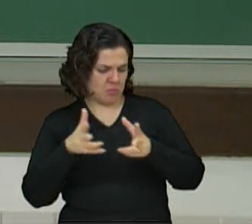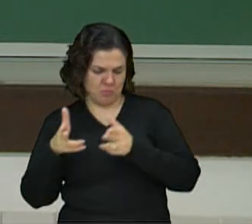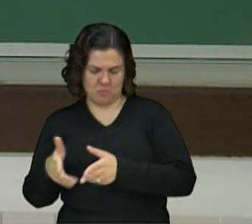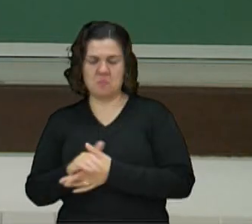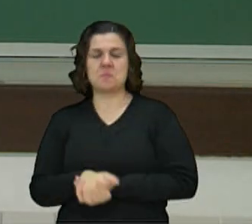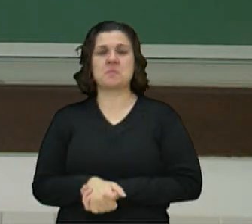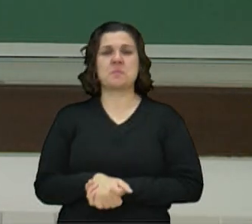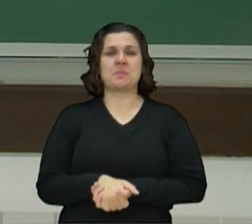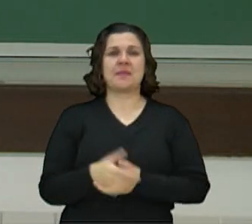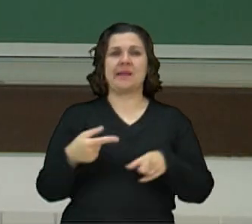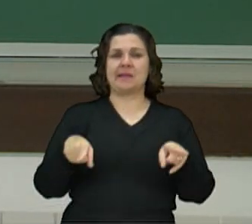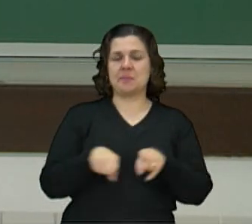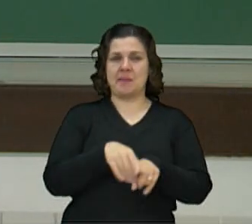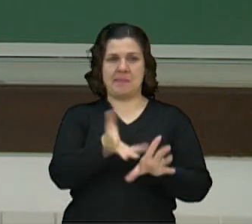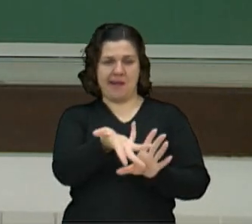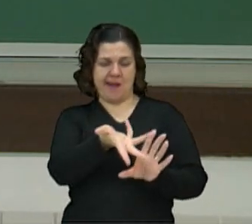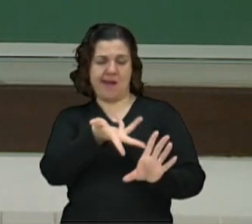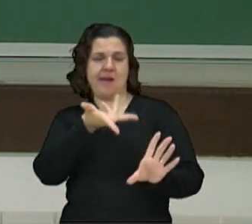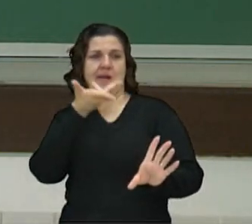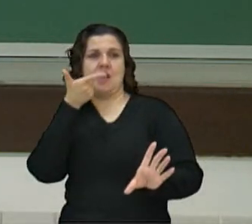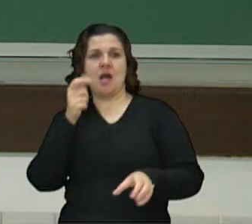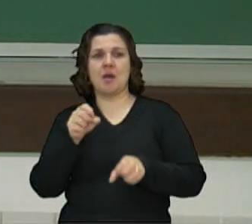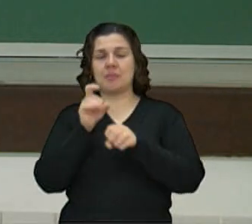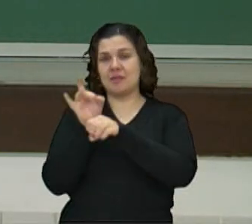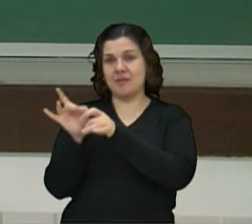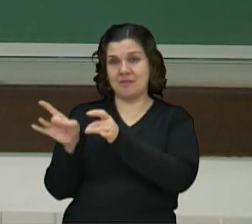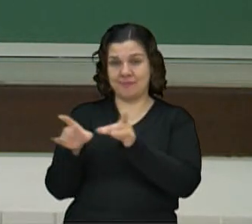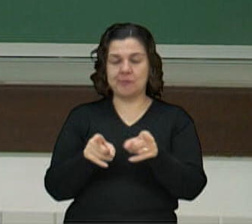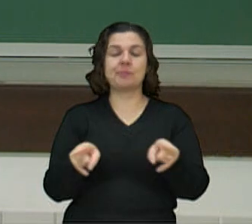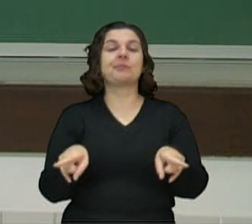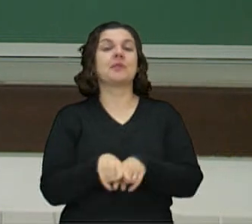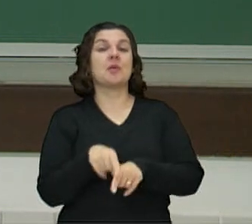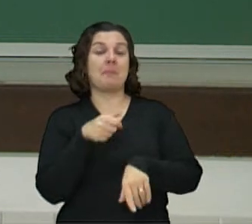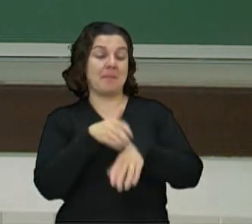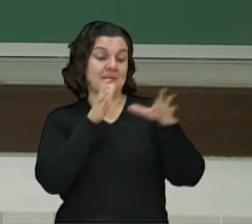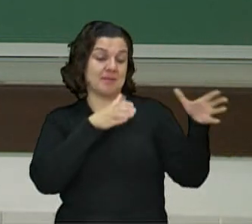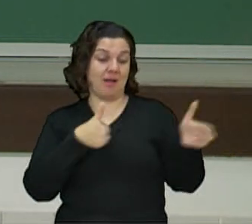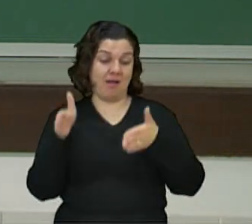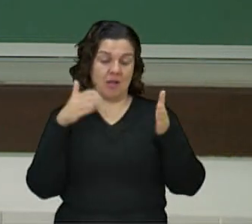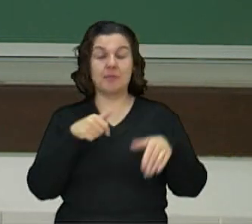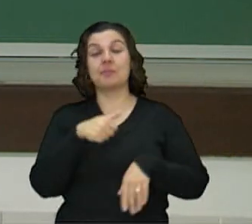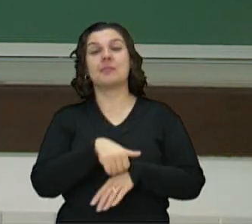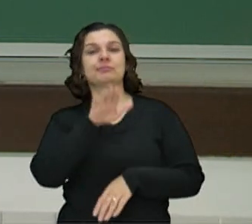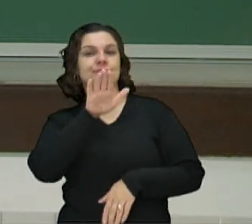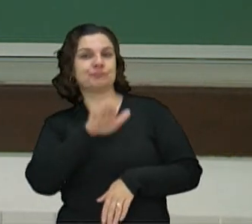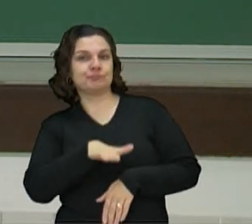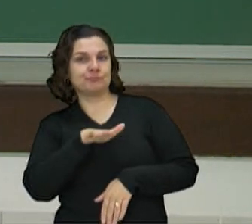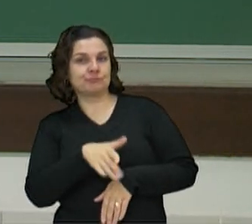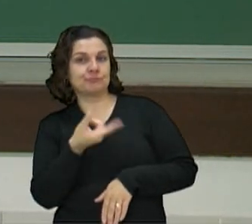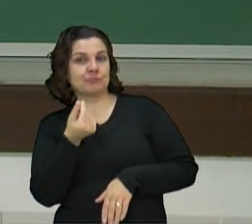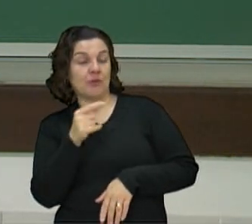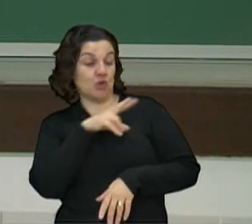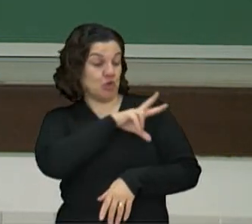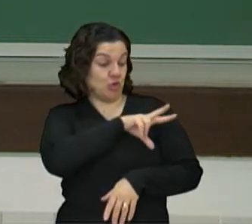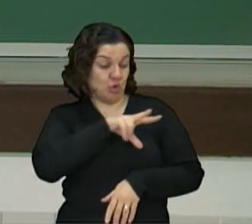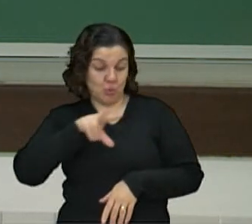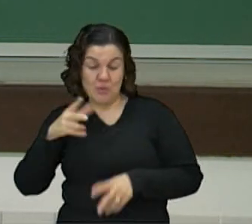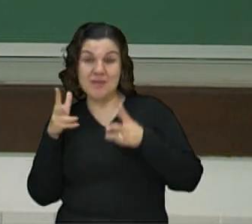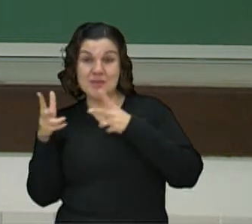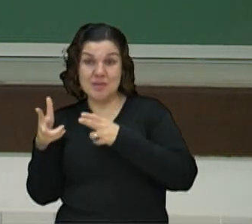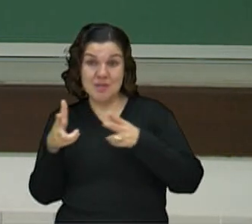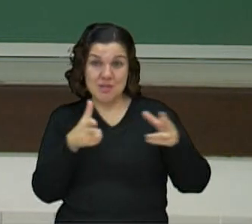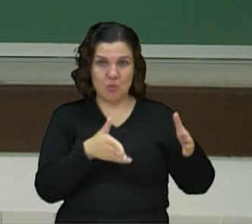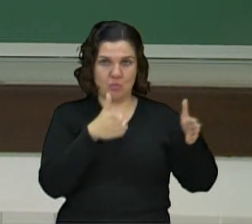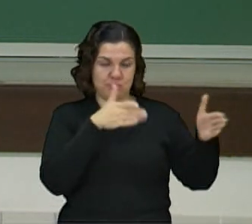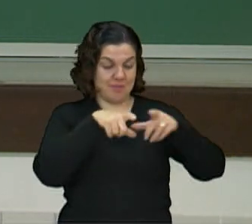montagem. E havia maior rapidez e, consequentemente, produtos mais baratos. Se todos eram iguais, produzidos